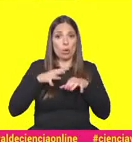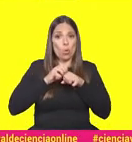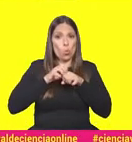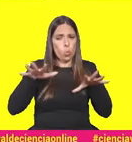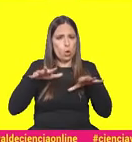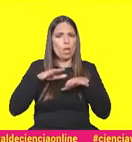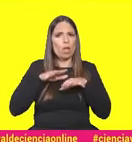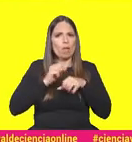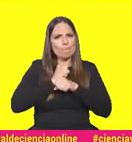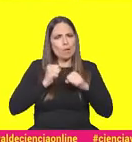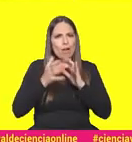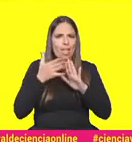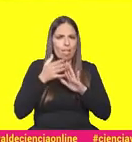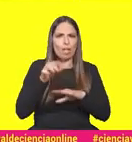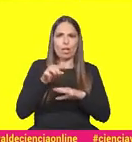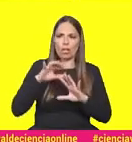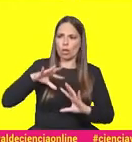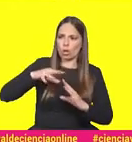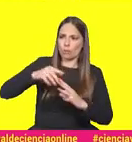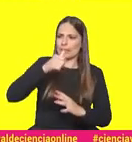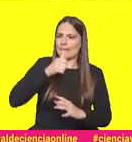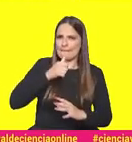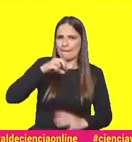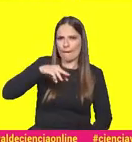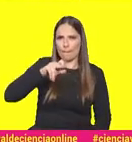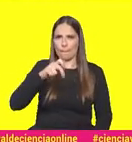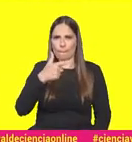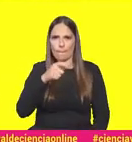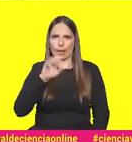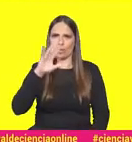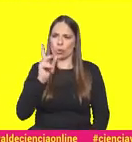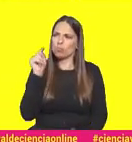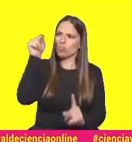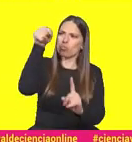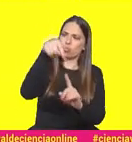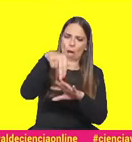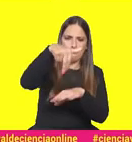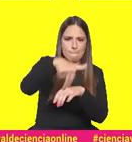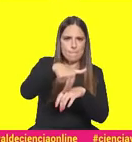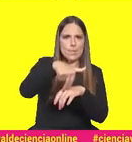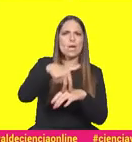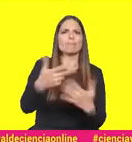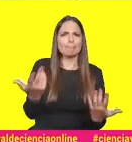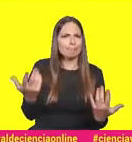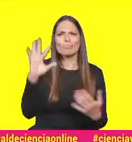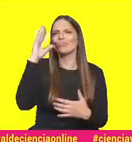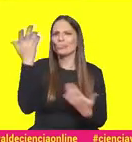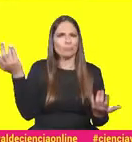professor, imediatamente, chegarmos a Marte, aquela curiosidade, quando é que vamos conseguir pisar Marte?